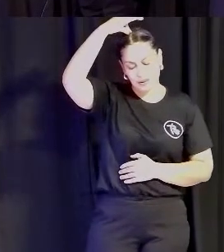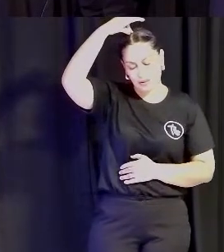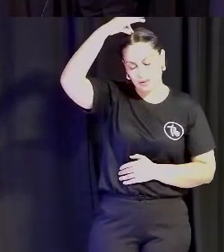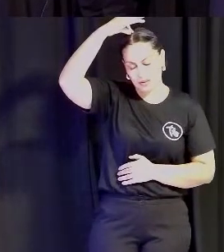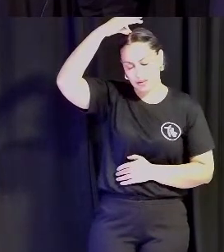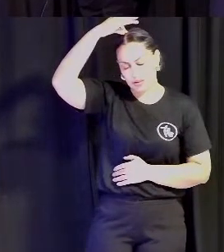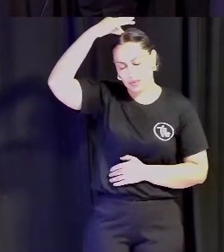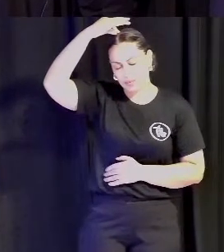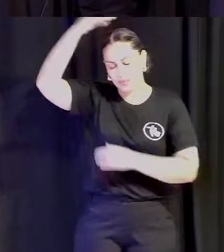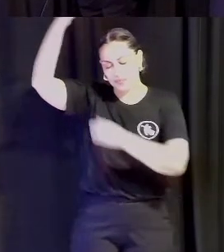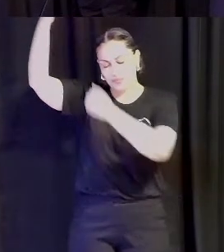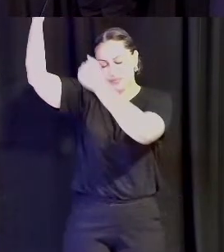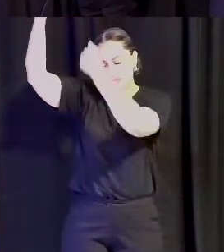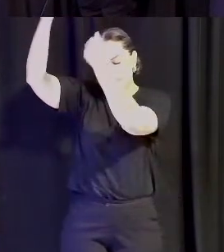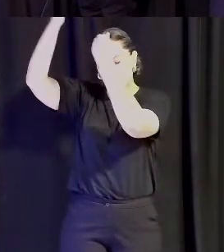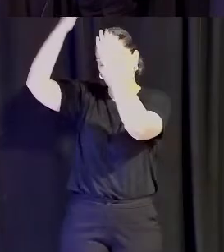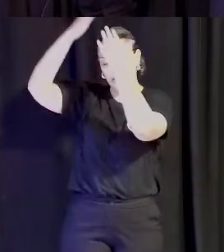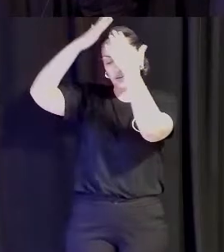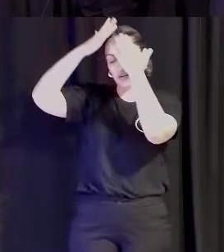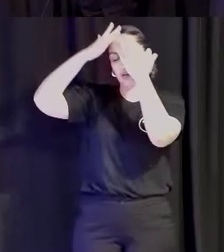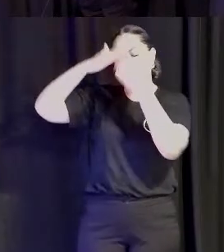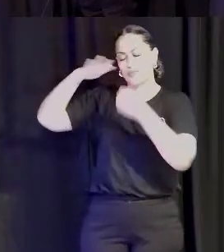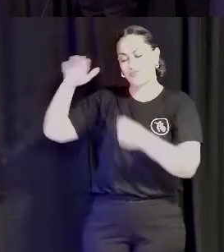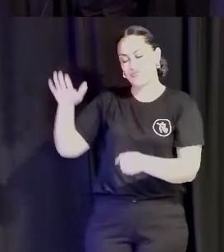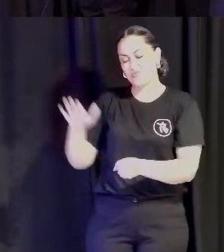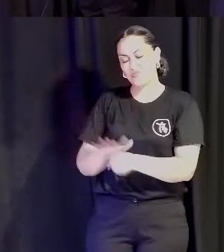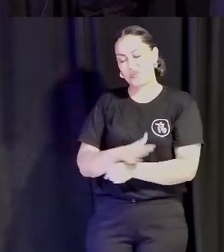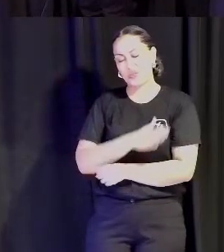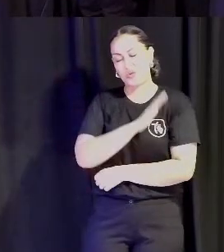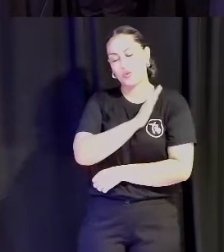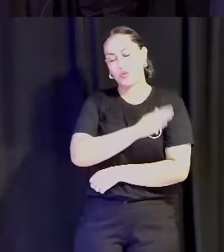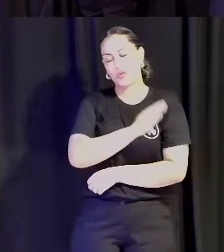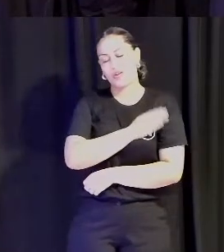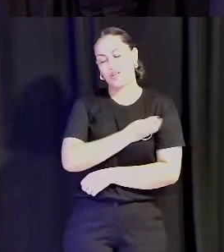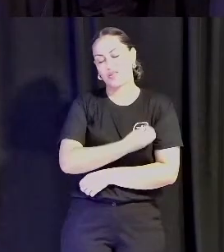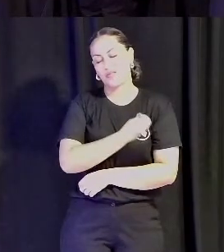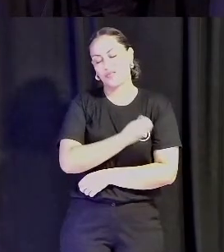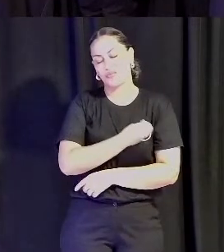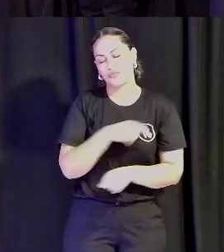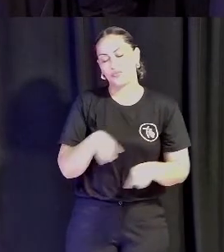e enche a nossa vida, o nosso coração, a nossa mente